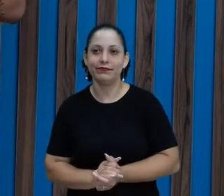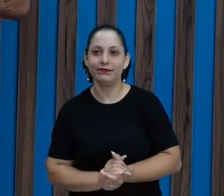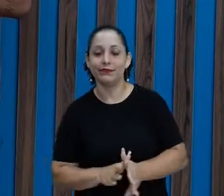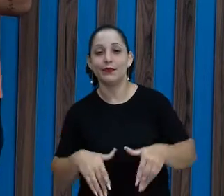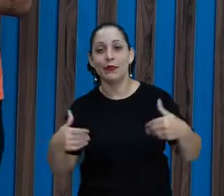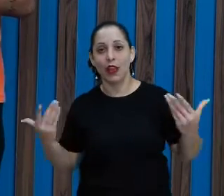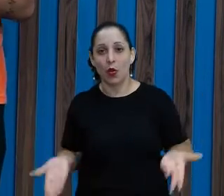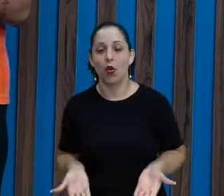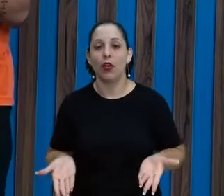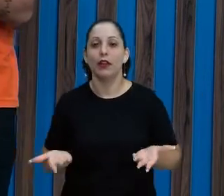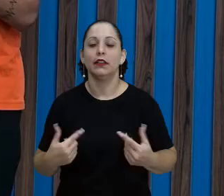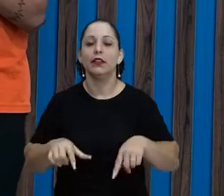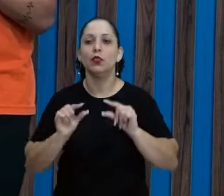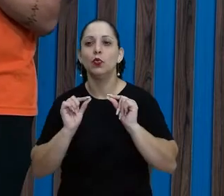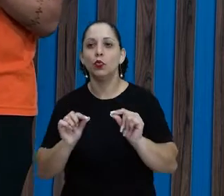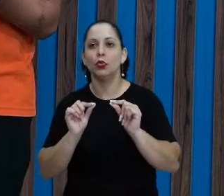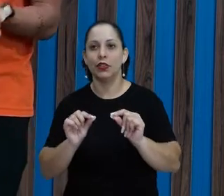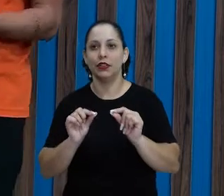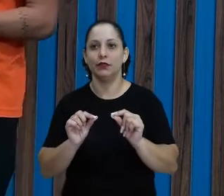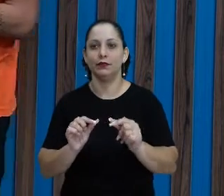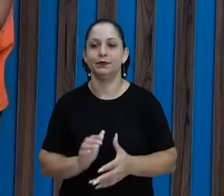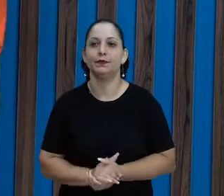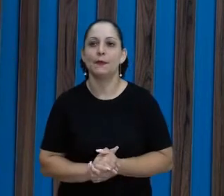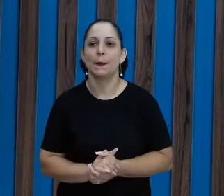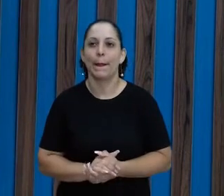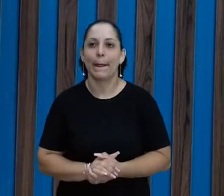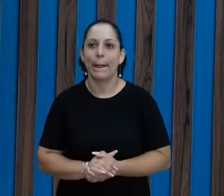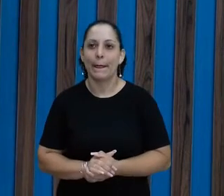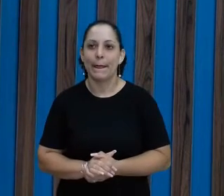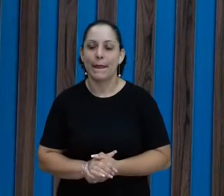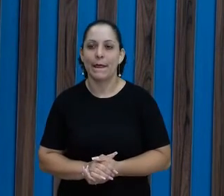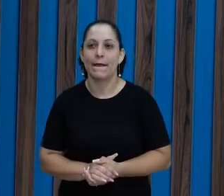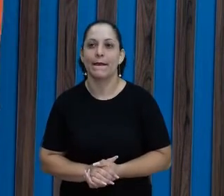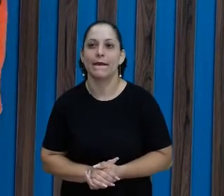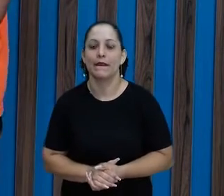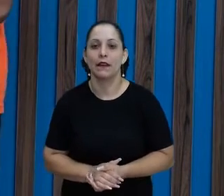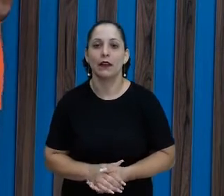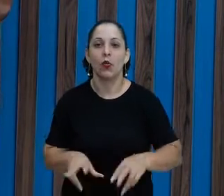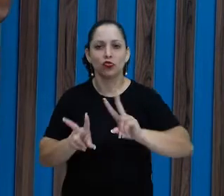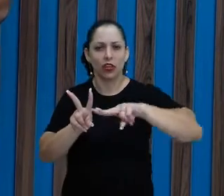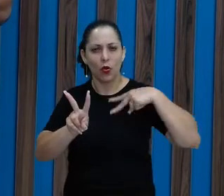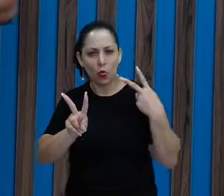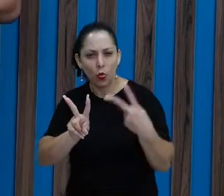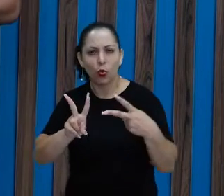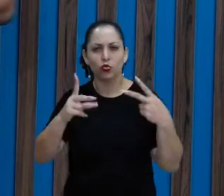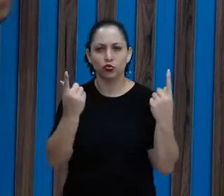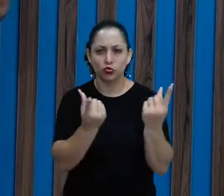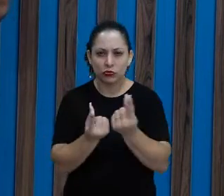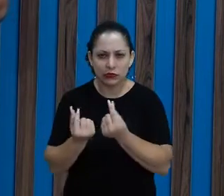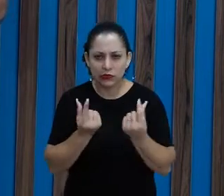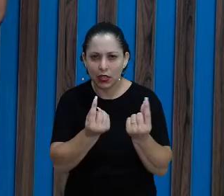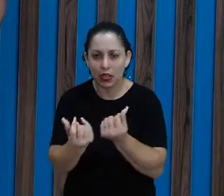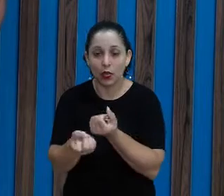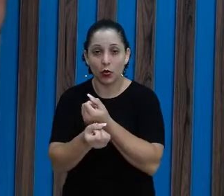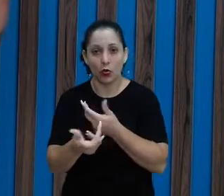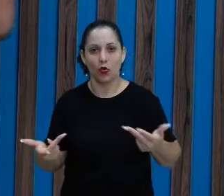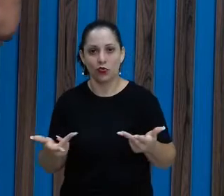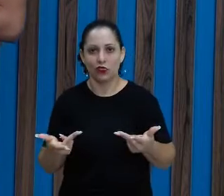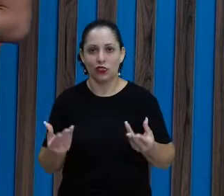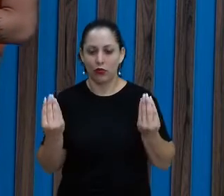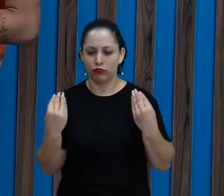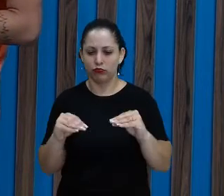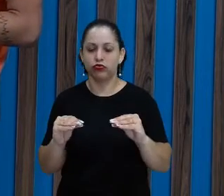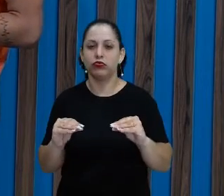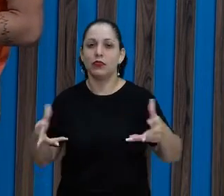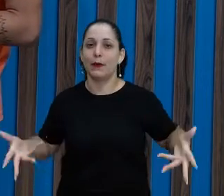Aí, próximo ponto que nós temos a falar é a destinação de recursos públicos, né, para